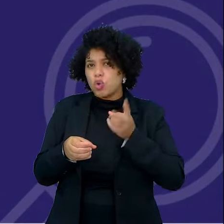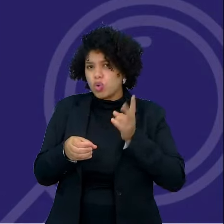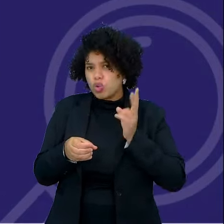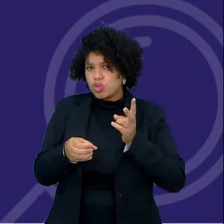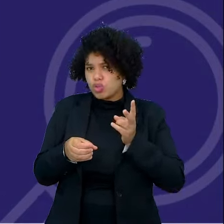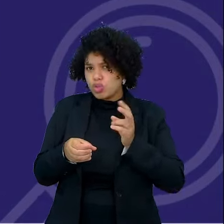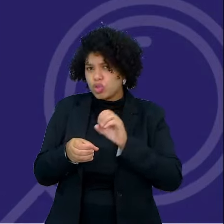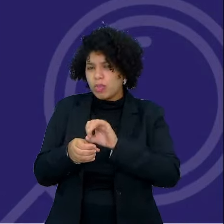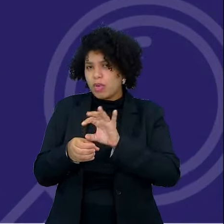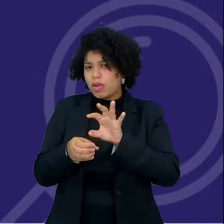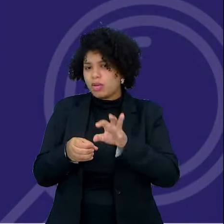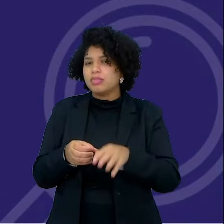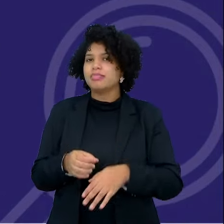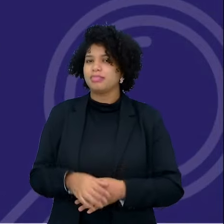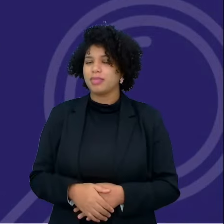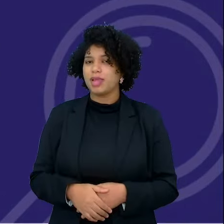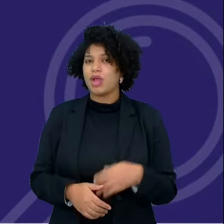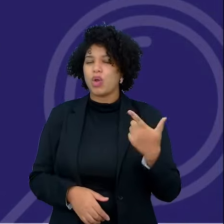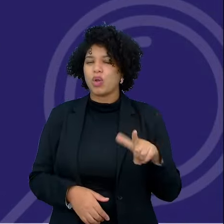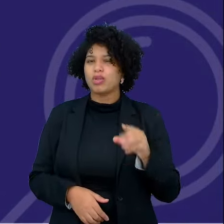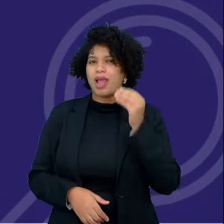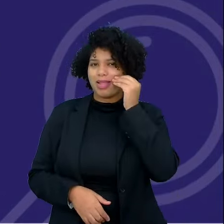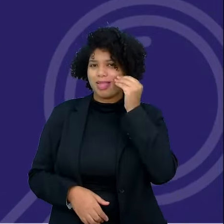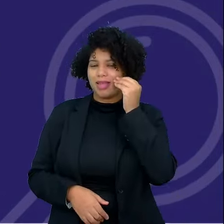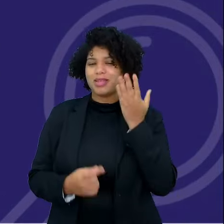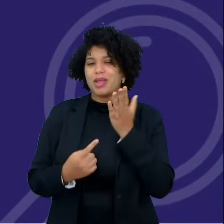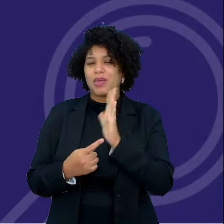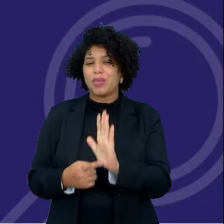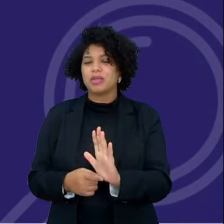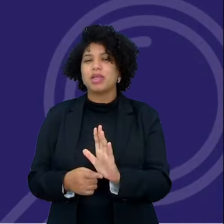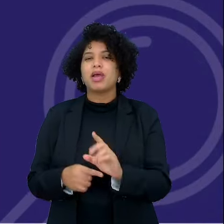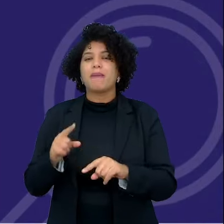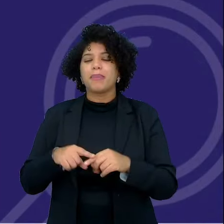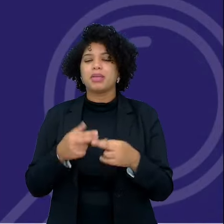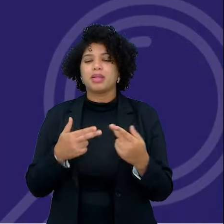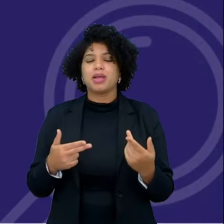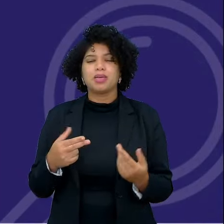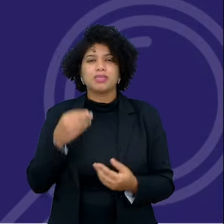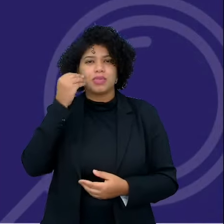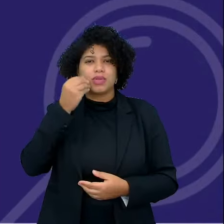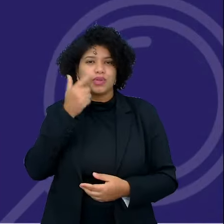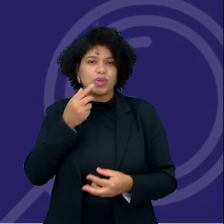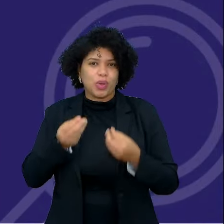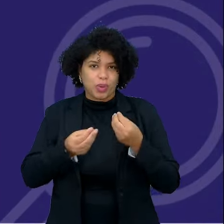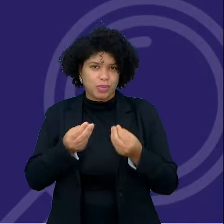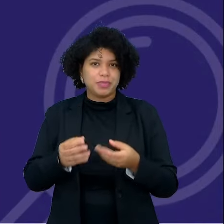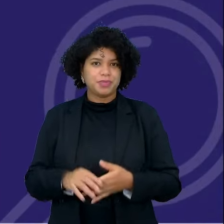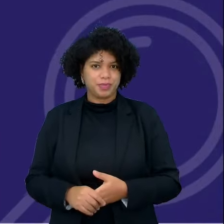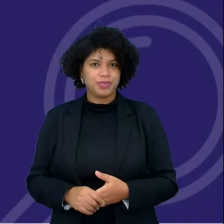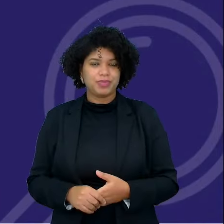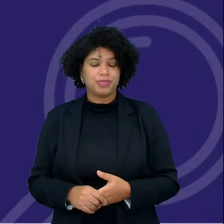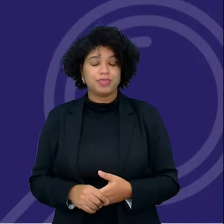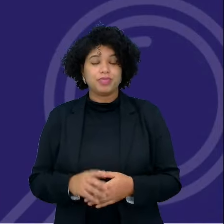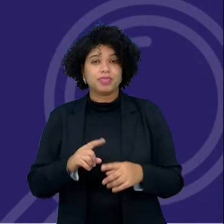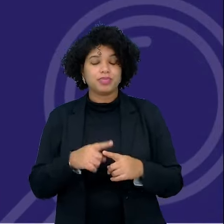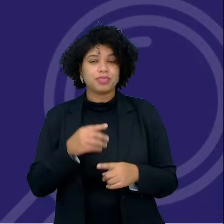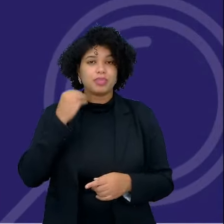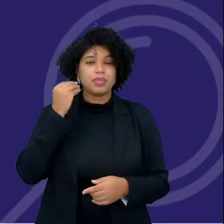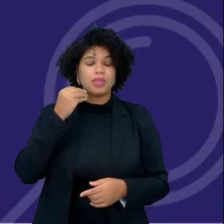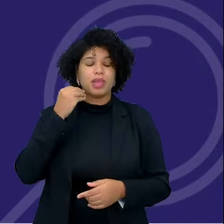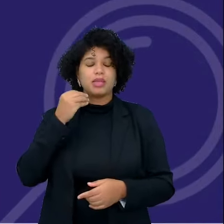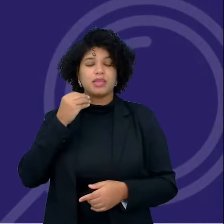um da seringa, tá? Depois eu vou mostrar onde que vocês encontram esse outro experimento. Mas o aluno, ele